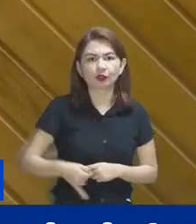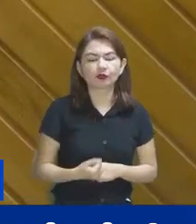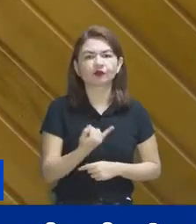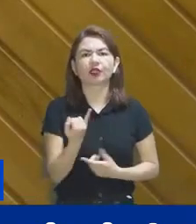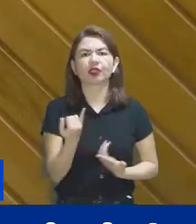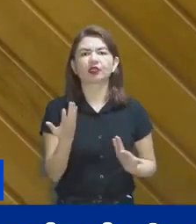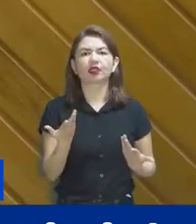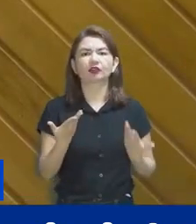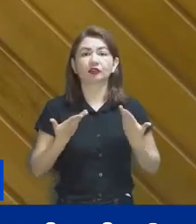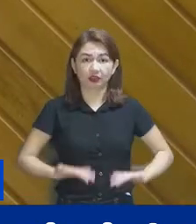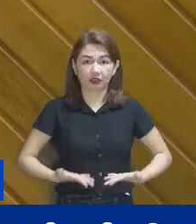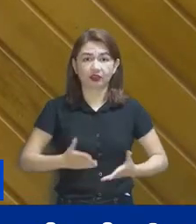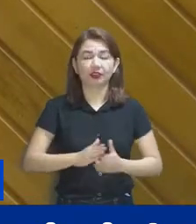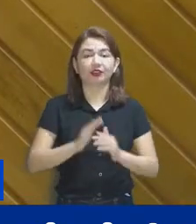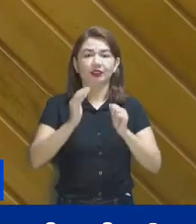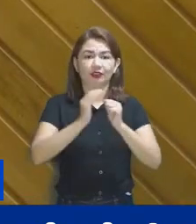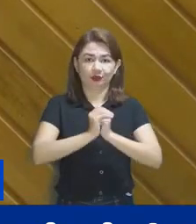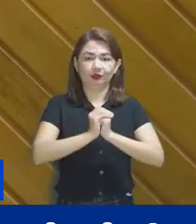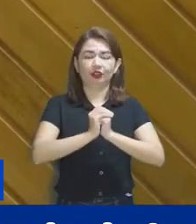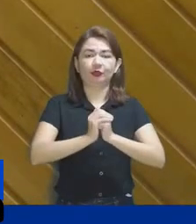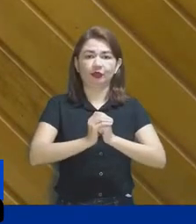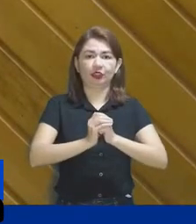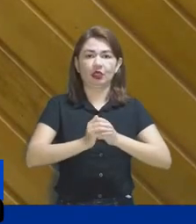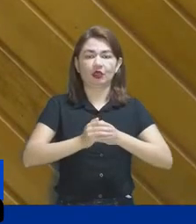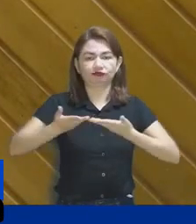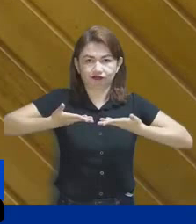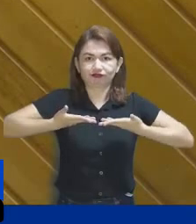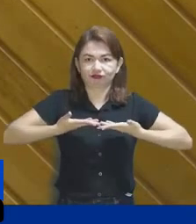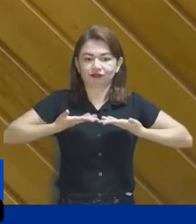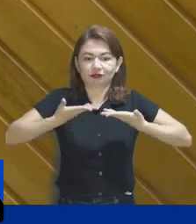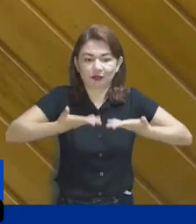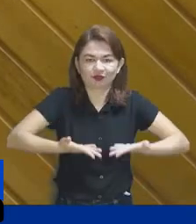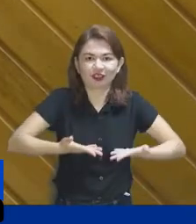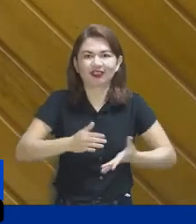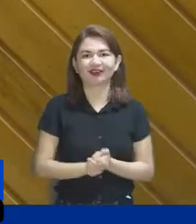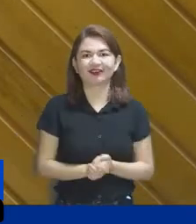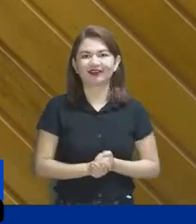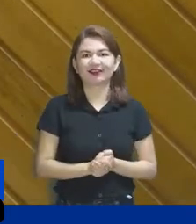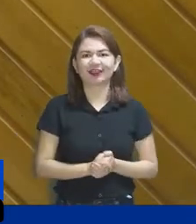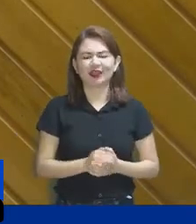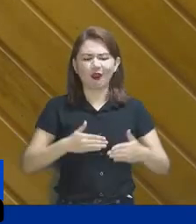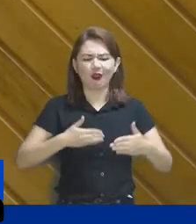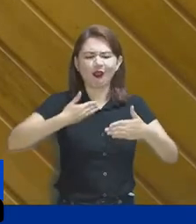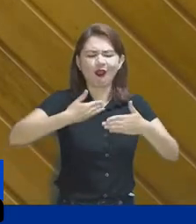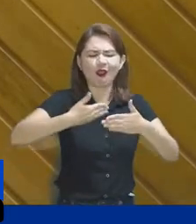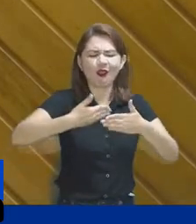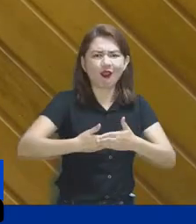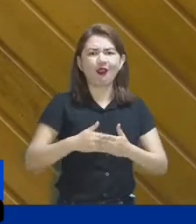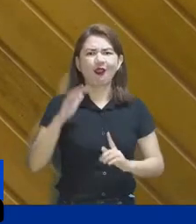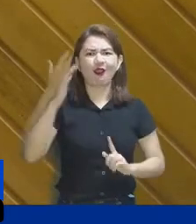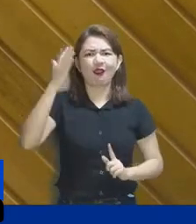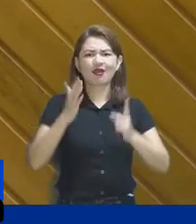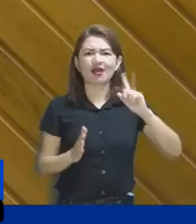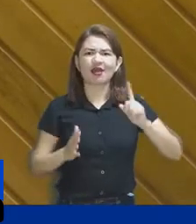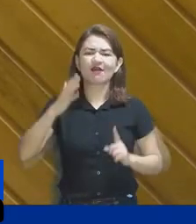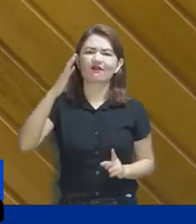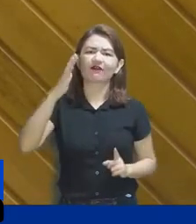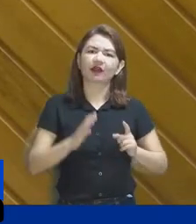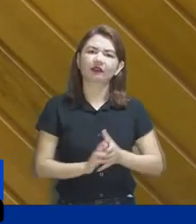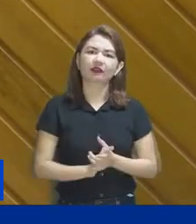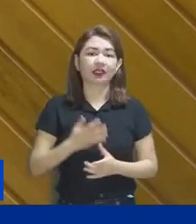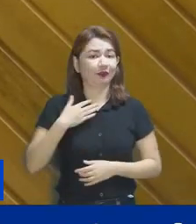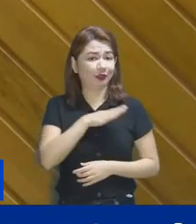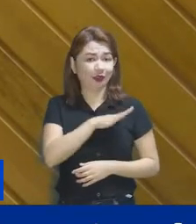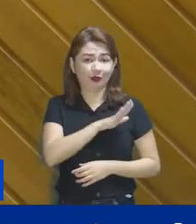essa oportunidade que o tribunal me deu de vir aqui, às vésperas do Carnaval, vou aproveitar para estender um pouco, não vou sair na